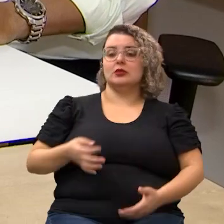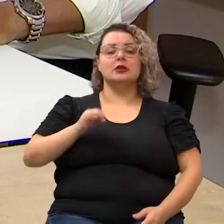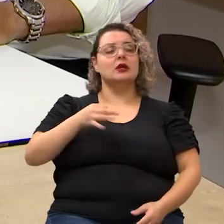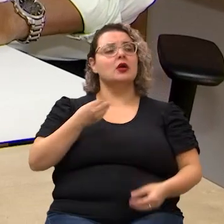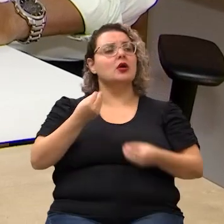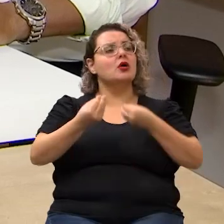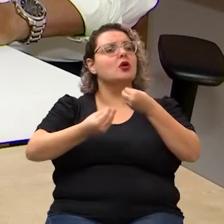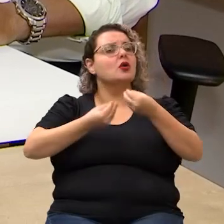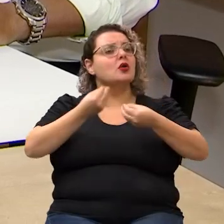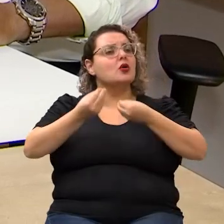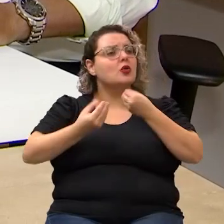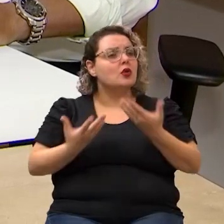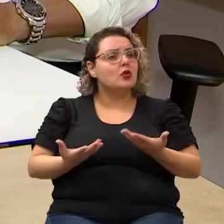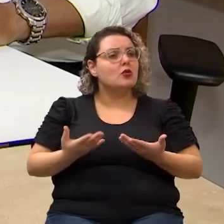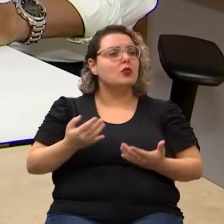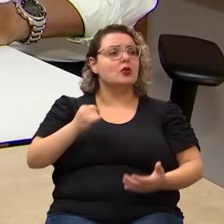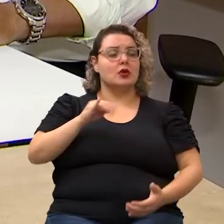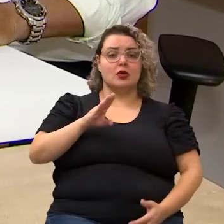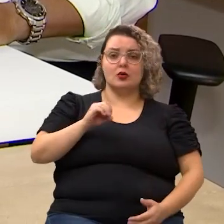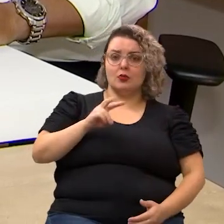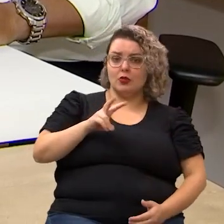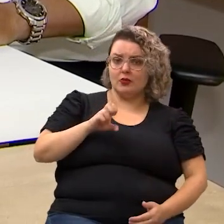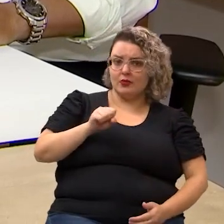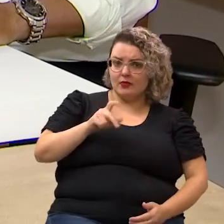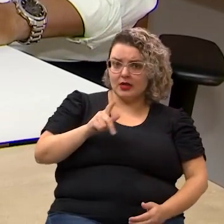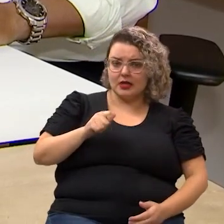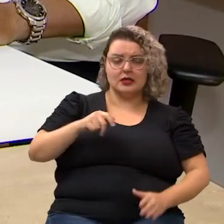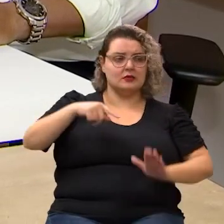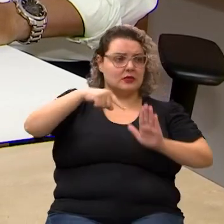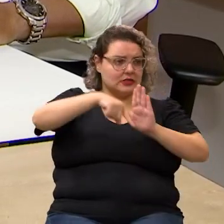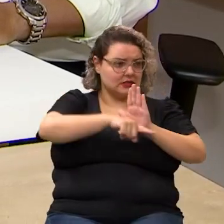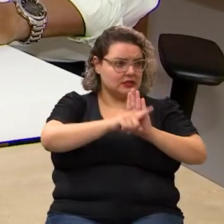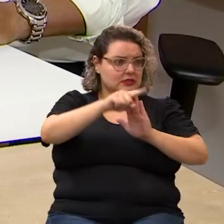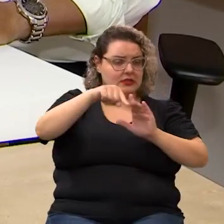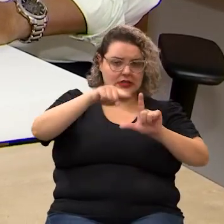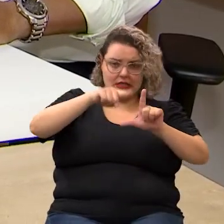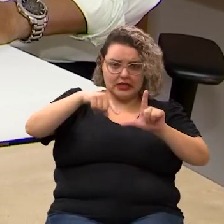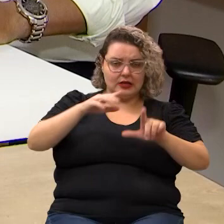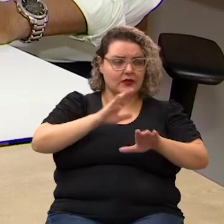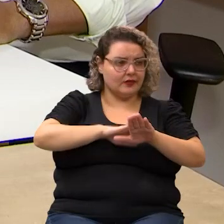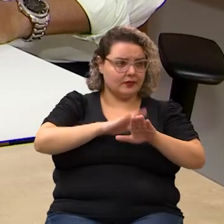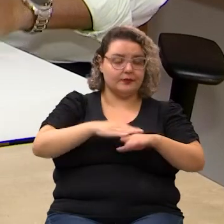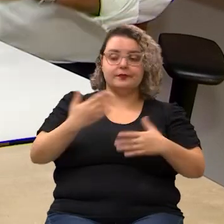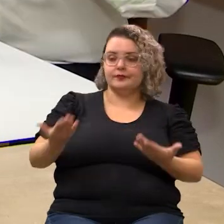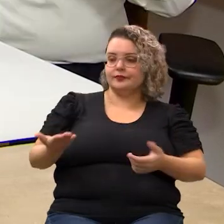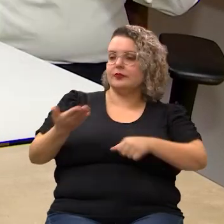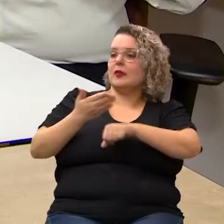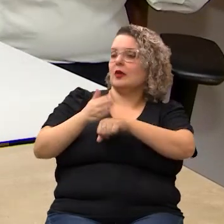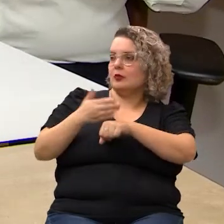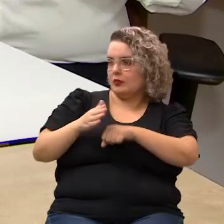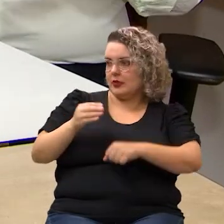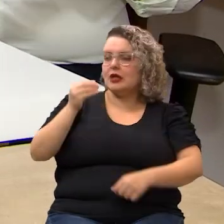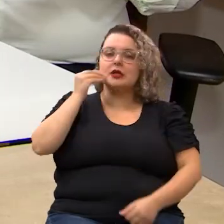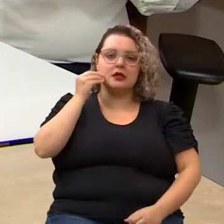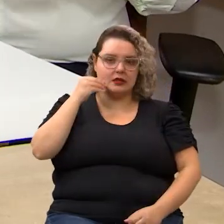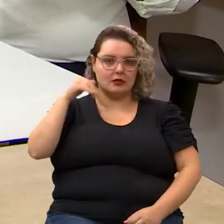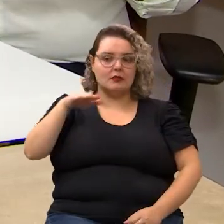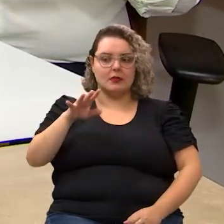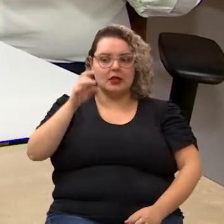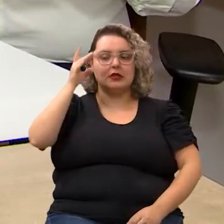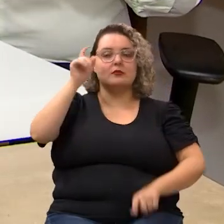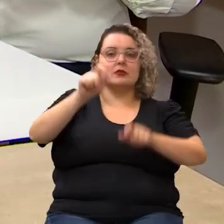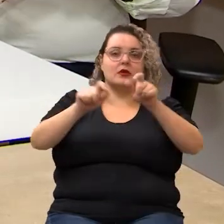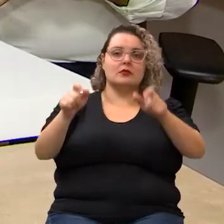Tá certo. E como que esse Ibovespa, né, esse índice, ele funciona? Na prática, para tentar deixar o mais fácil para as